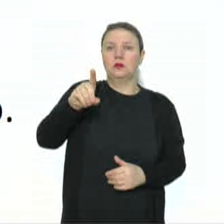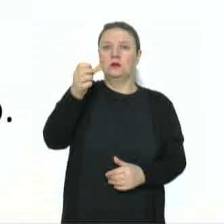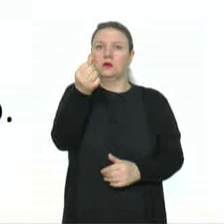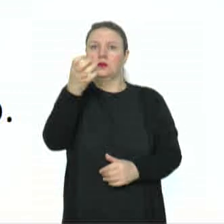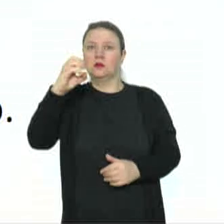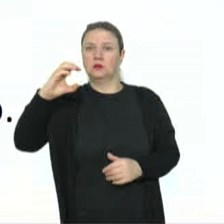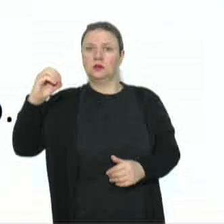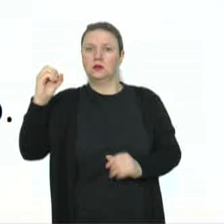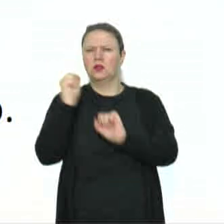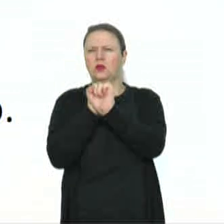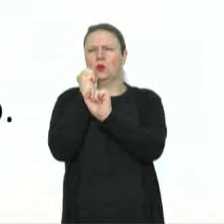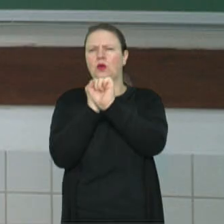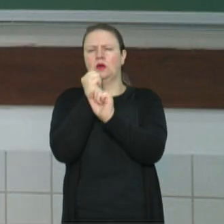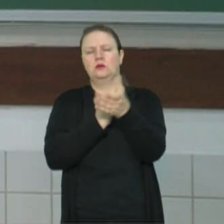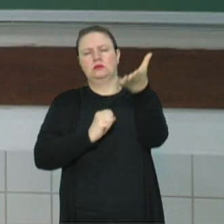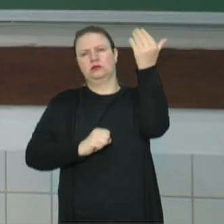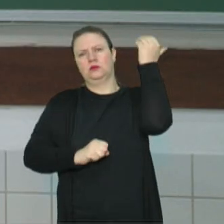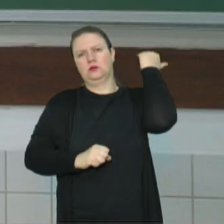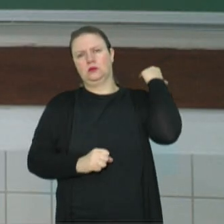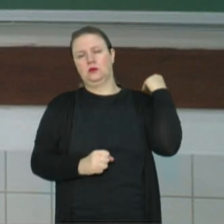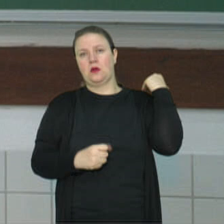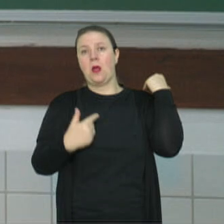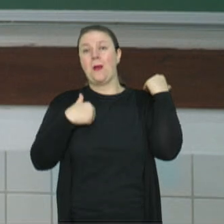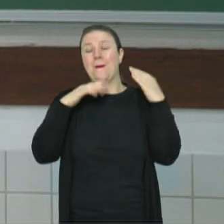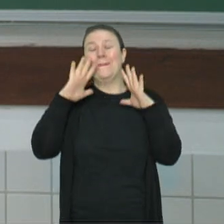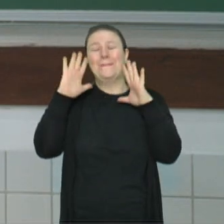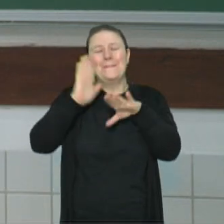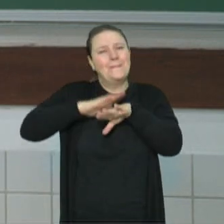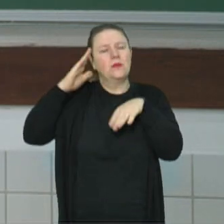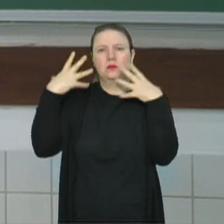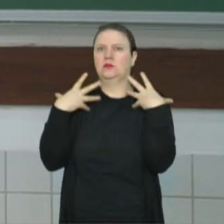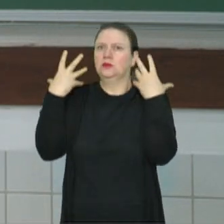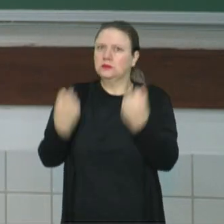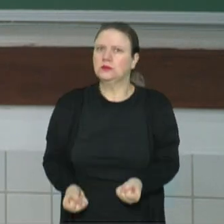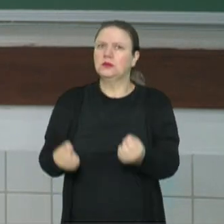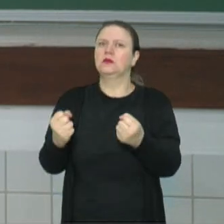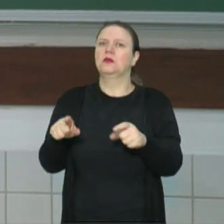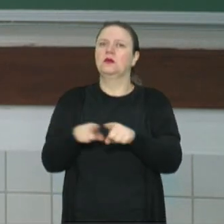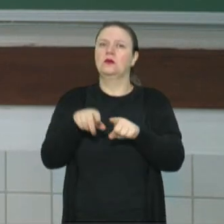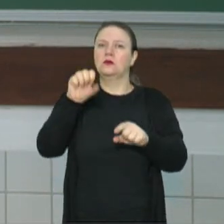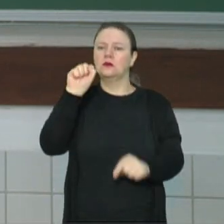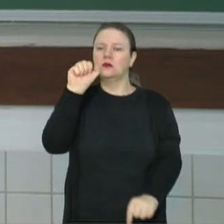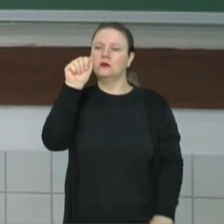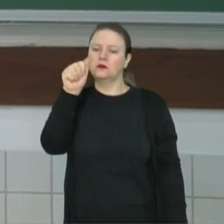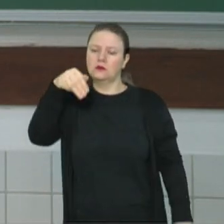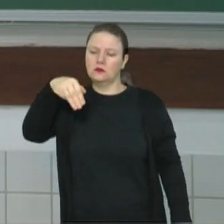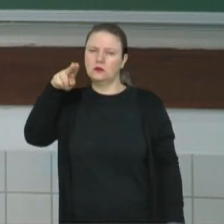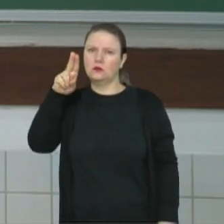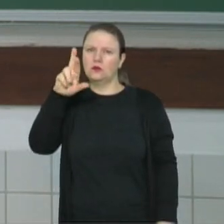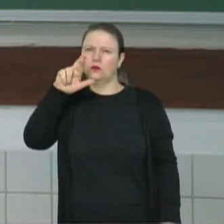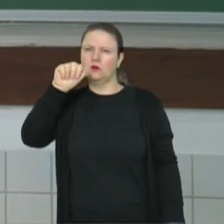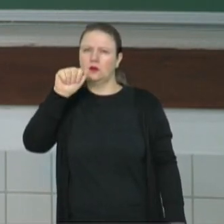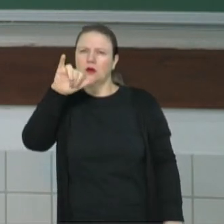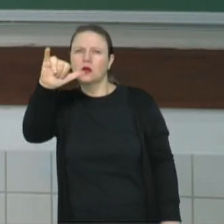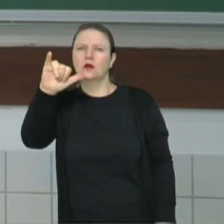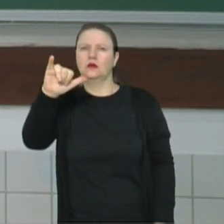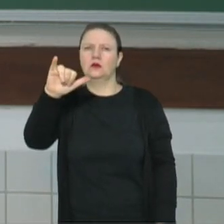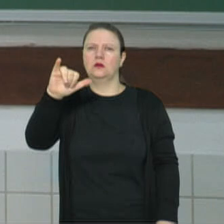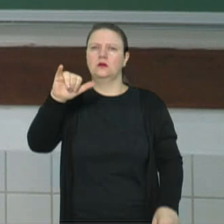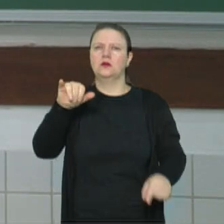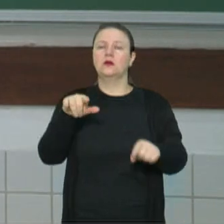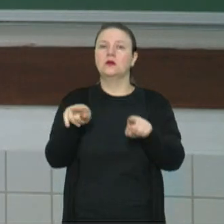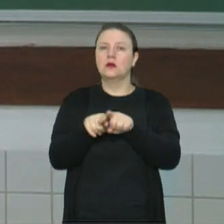Então, a história mais aceita é de origem japonesa, né? Então, os samurais utilizavam da técnica